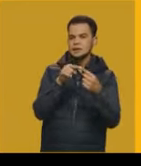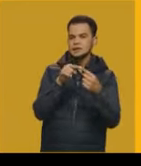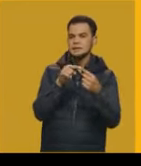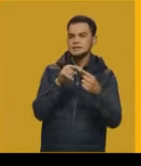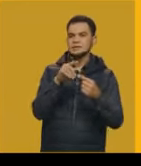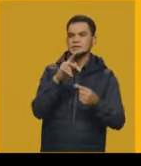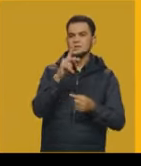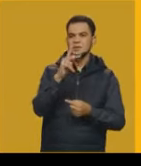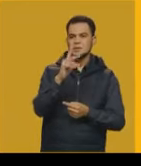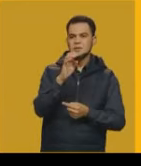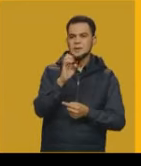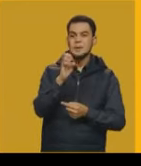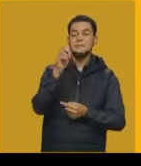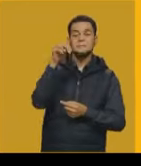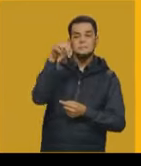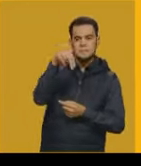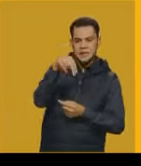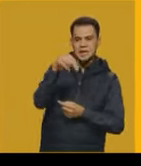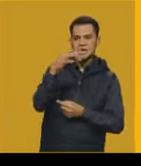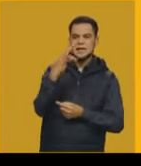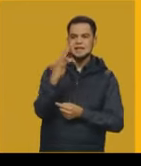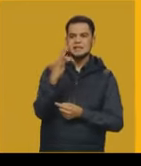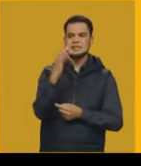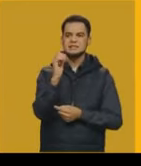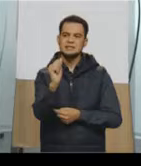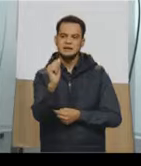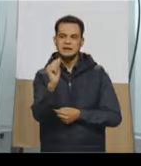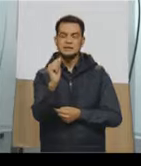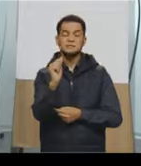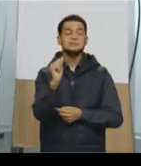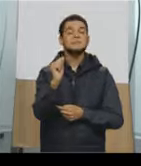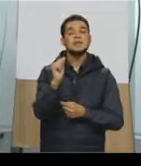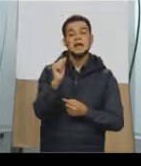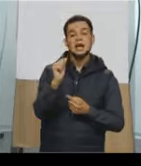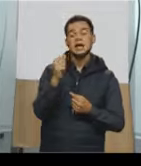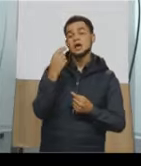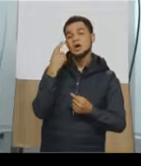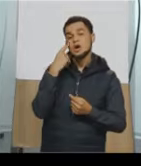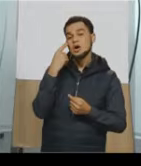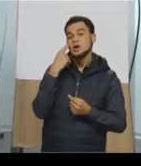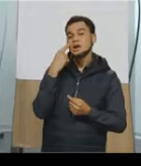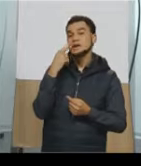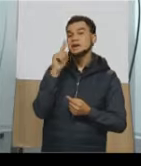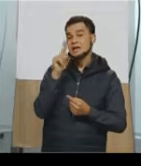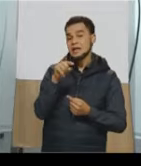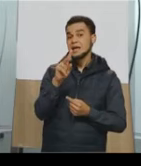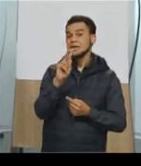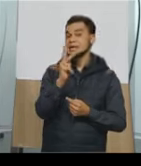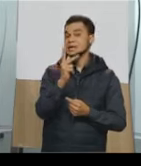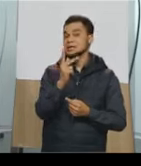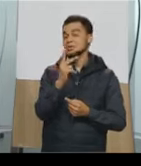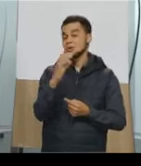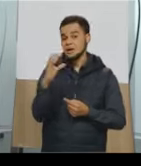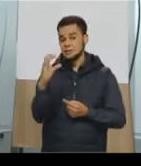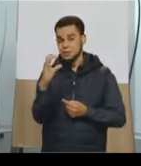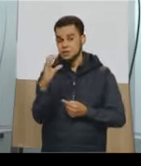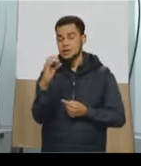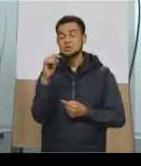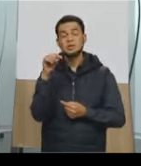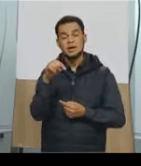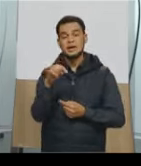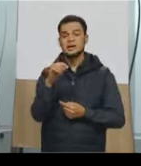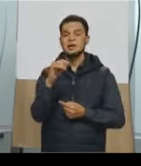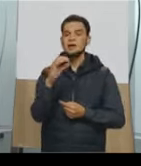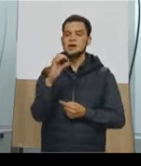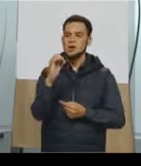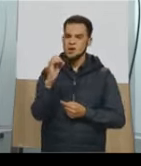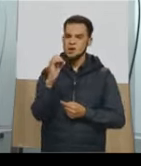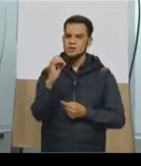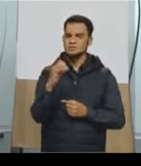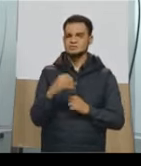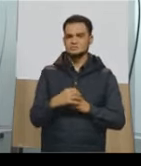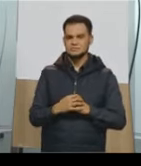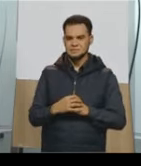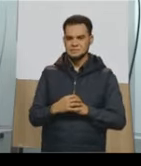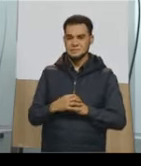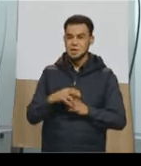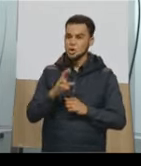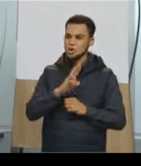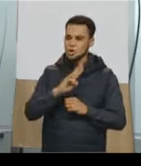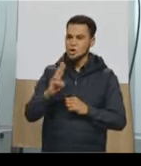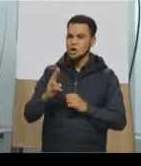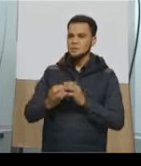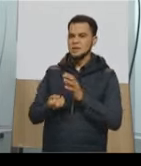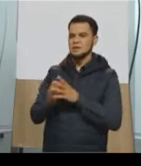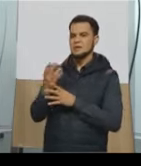pentan. E como ele é um hidrocarboneto, o O. Então, pentano. Então, o nome da molécula é pentano.